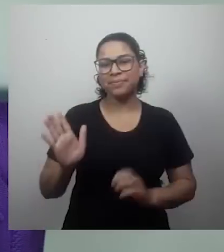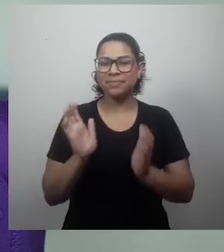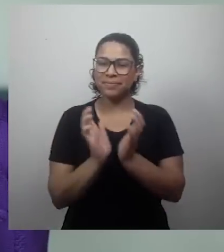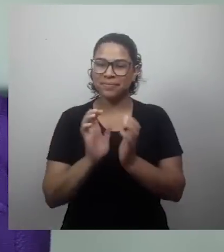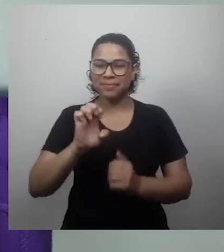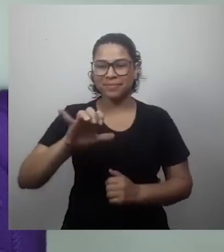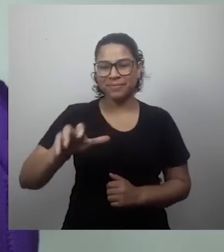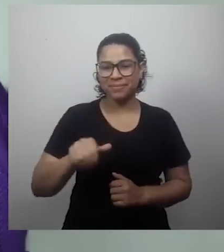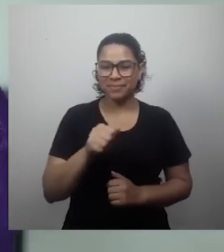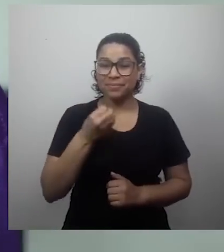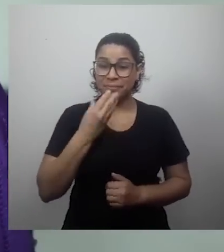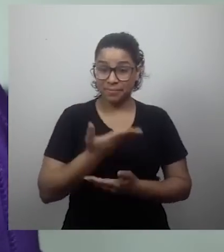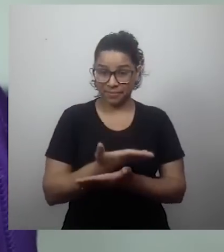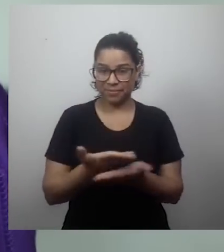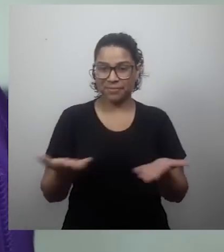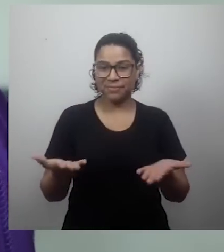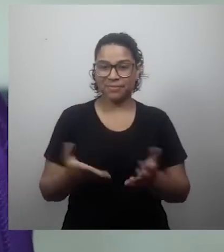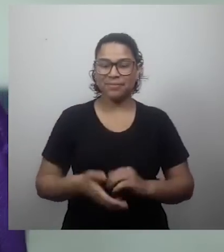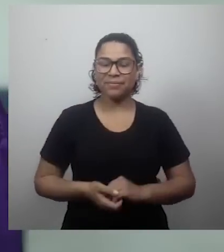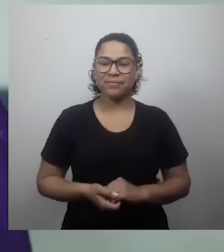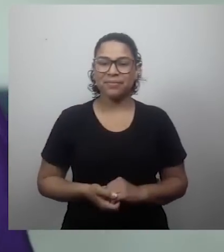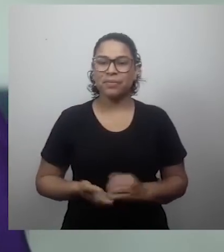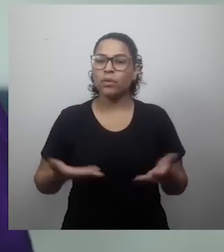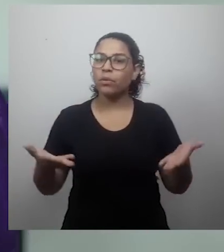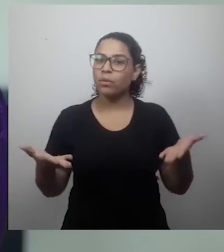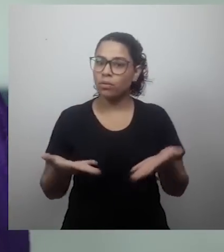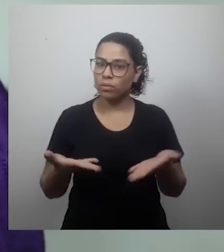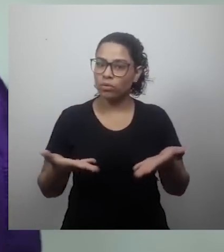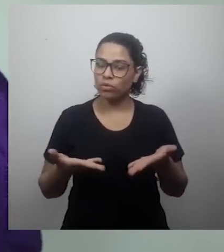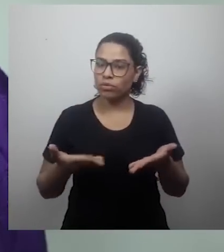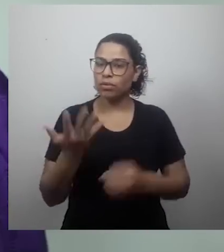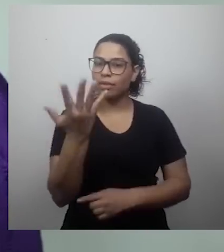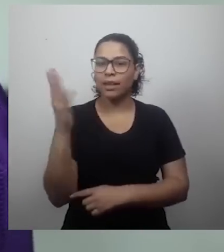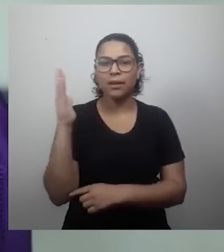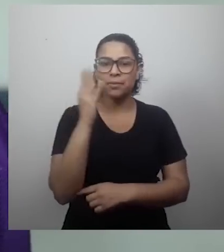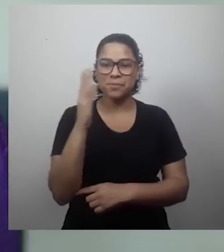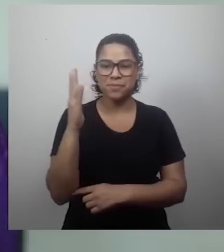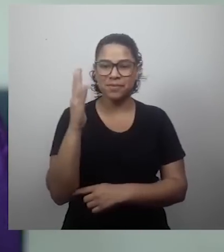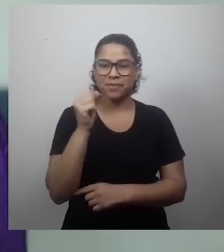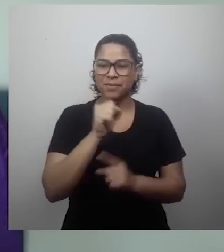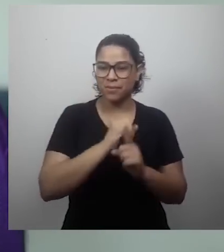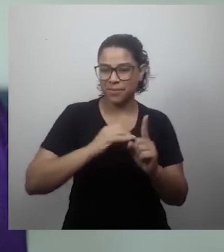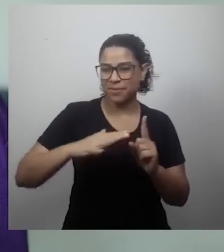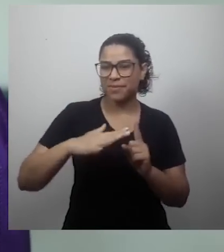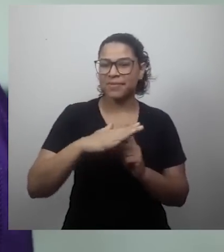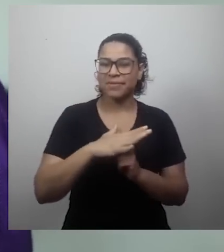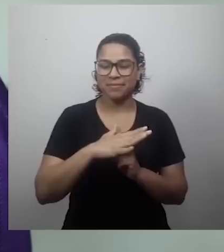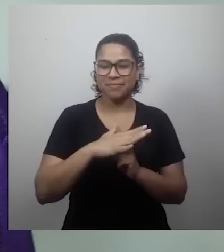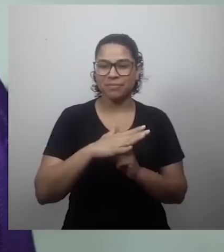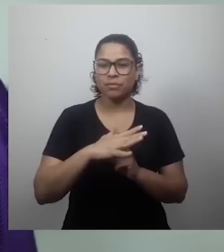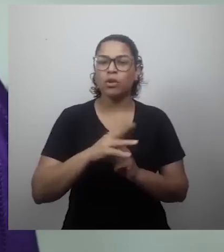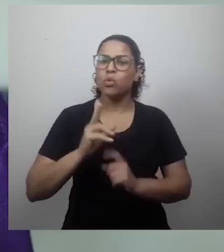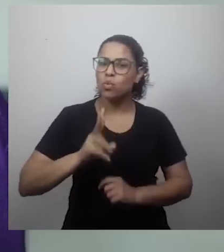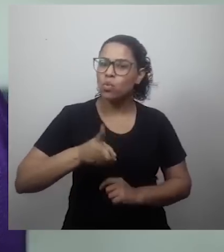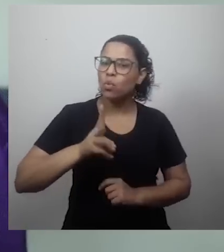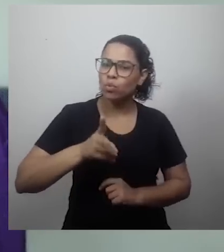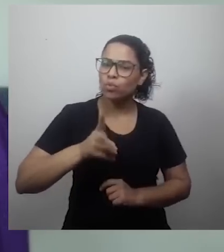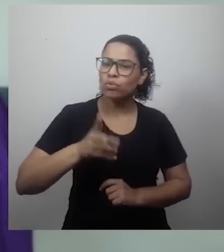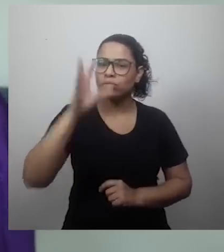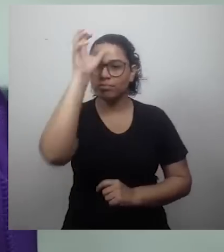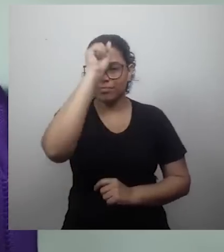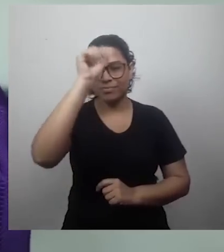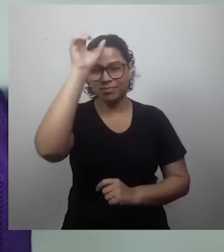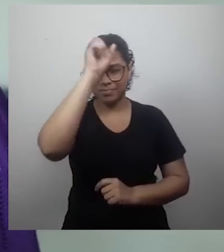Olá, pessoal da EJA, tudo bem com vocês? Hoje é dia de natureza e sociedade e avançando com as